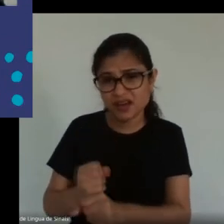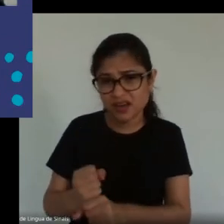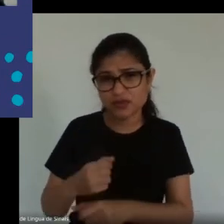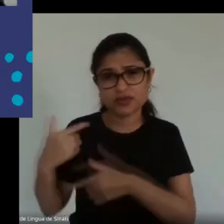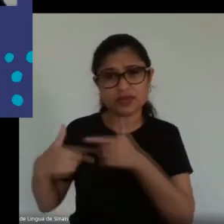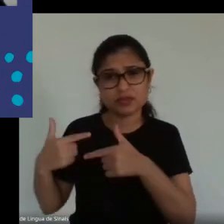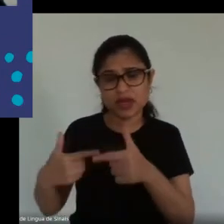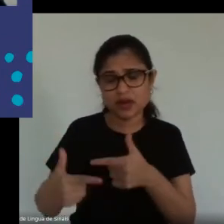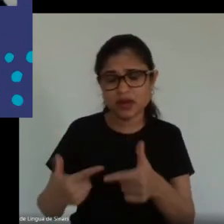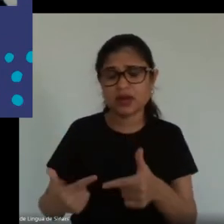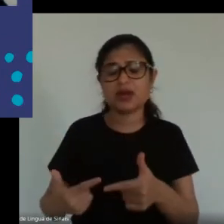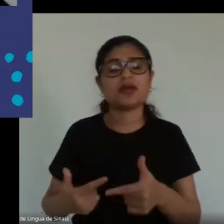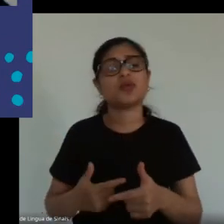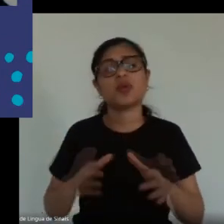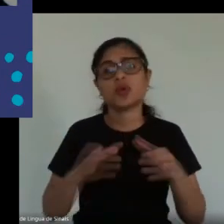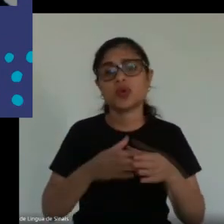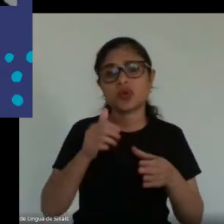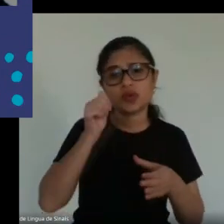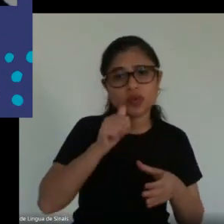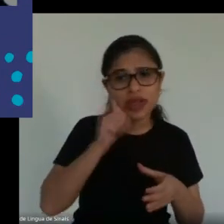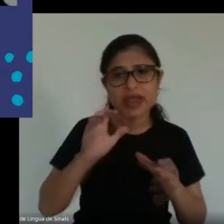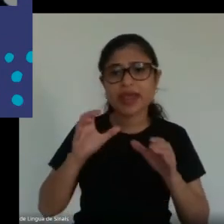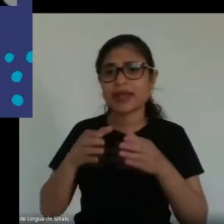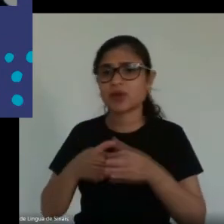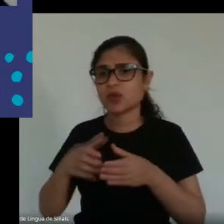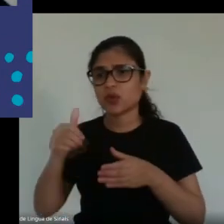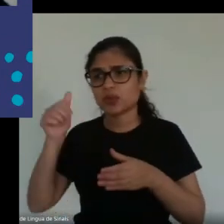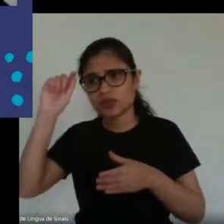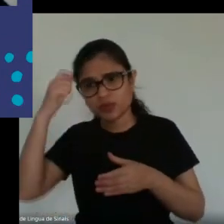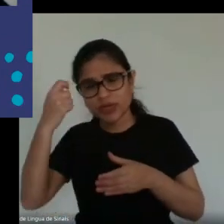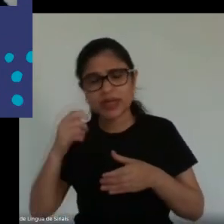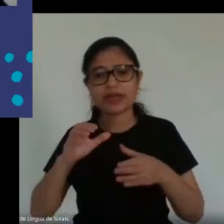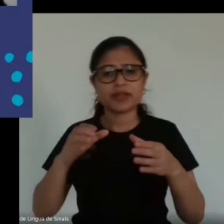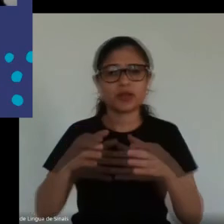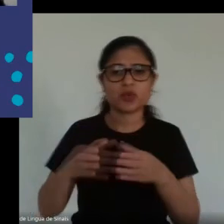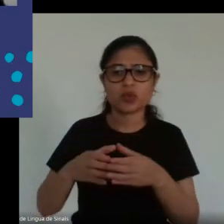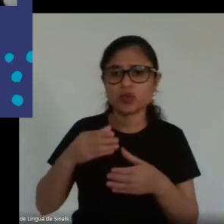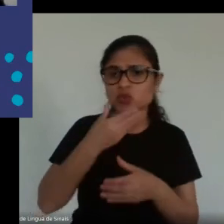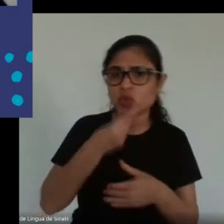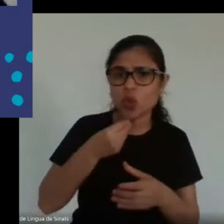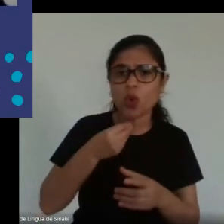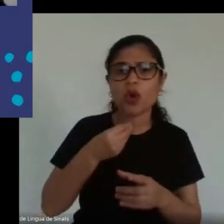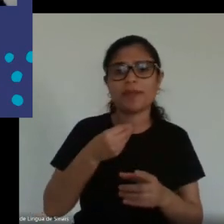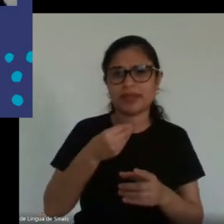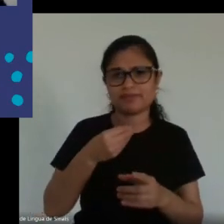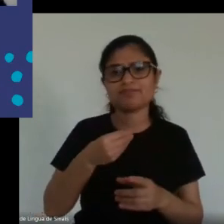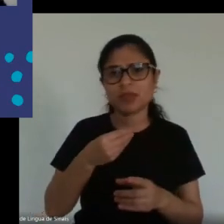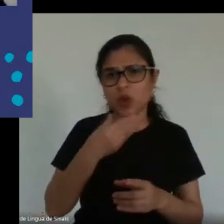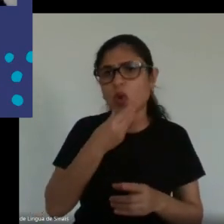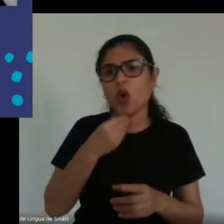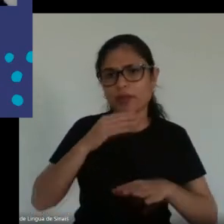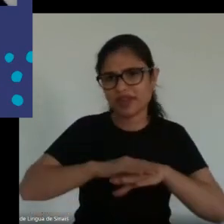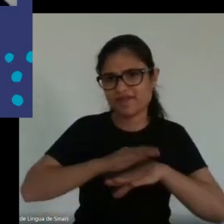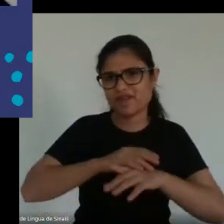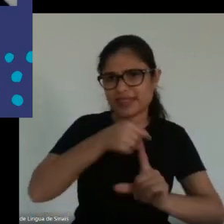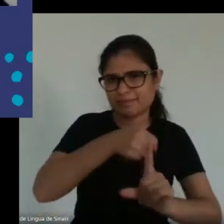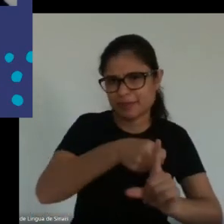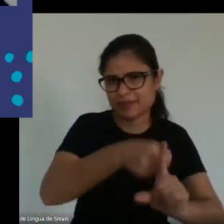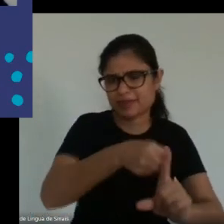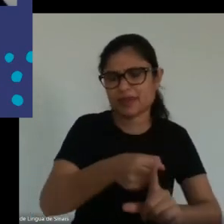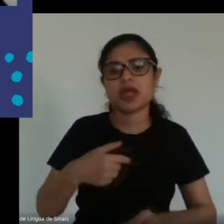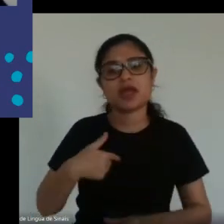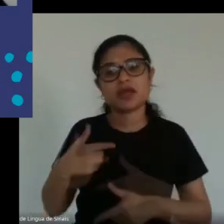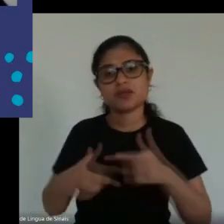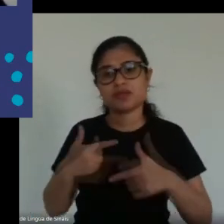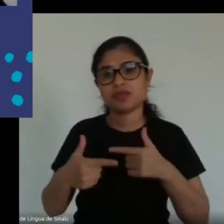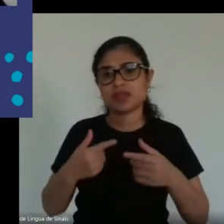grupo de negros, com um grupo de negras, com um grupo de pretas, com um grupo de homens agressores de mulheres. Eu trabalho com rico, com pobre,